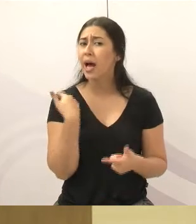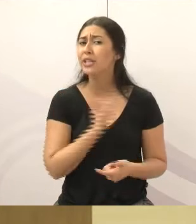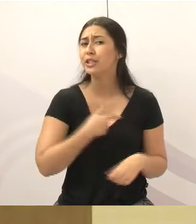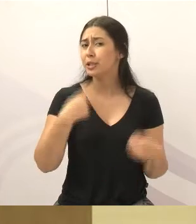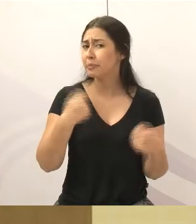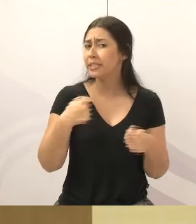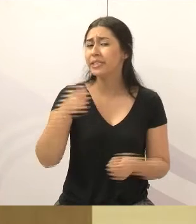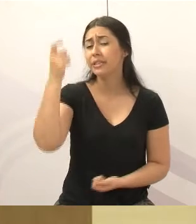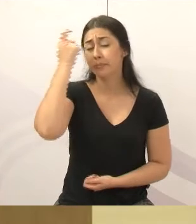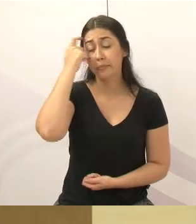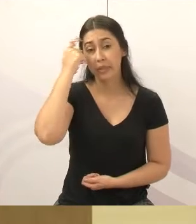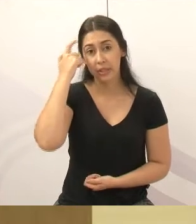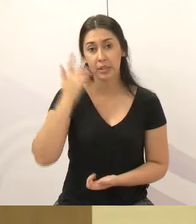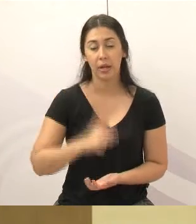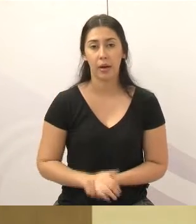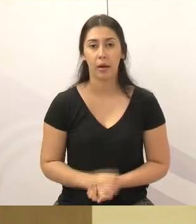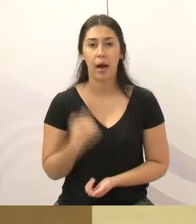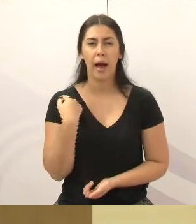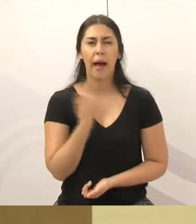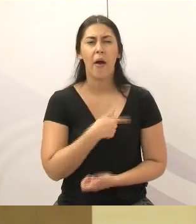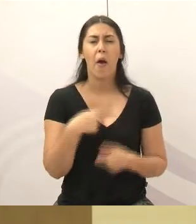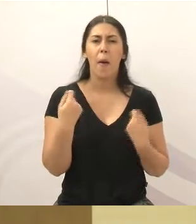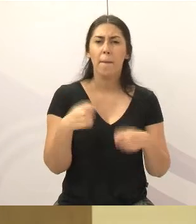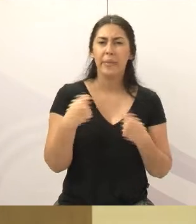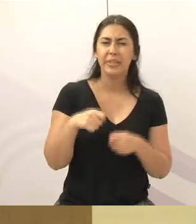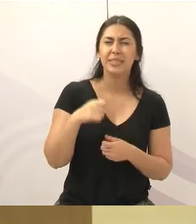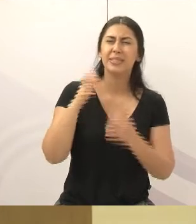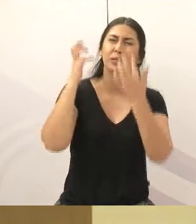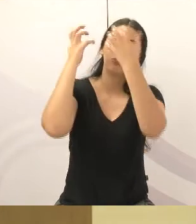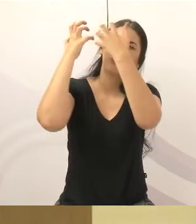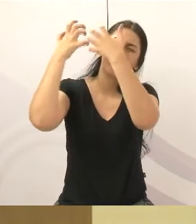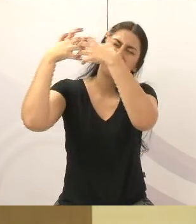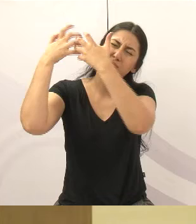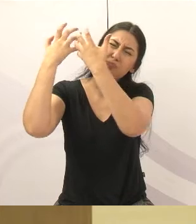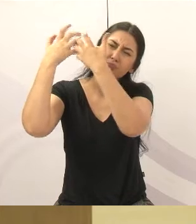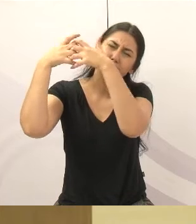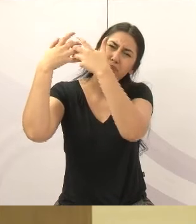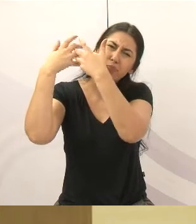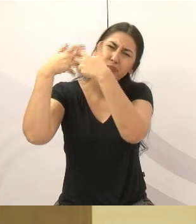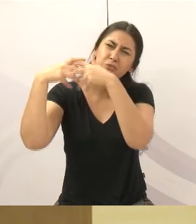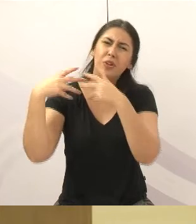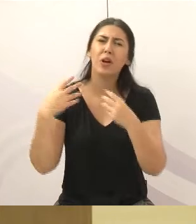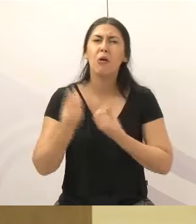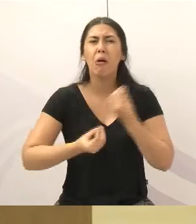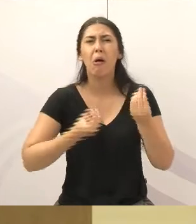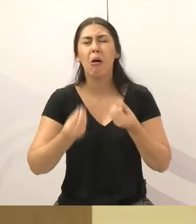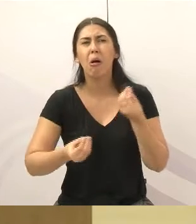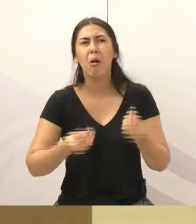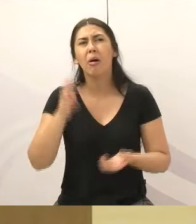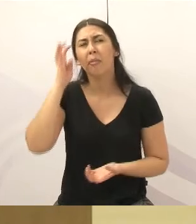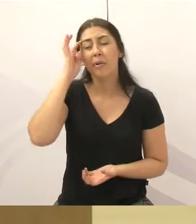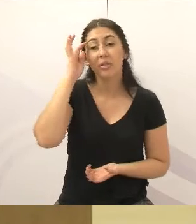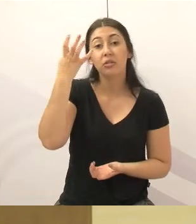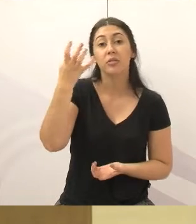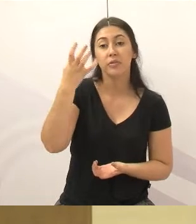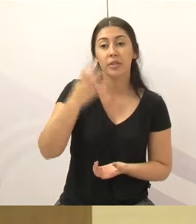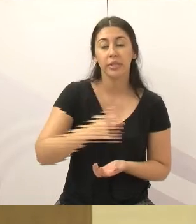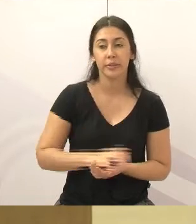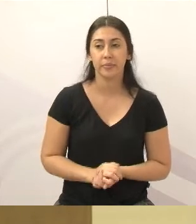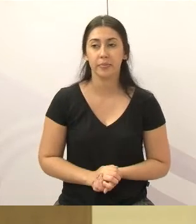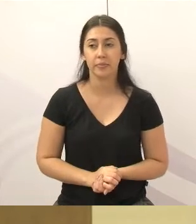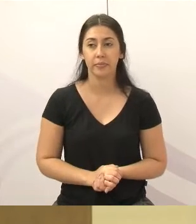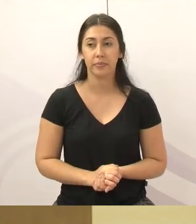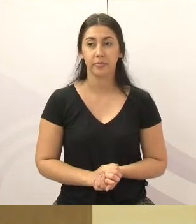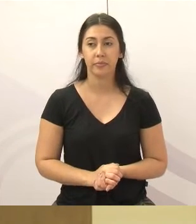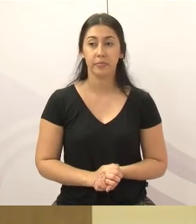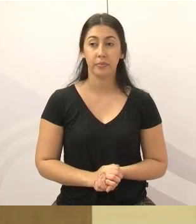pensar nesse projeto, que vale a pena a gente agregar nessa, repito, boa ideia que vocês trouxeram a essa